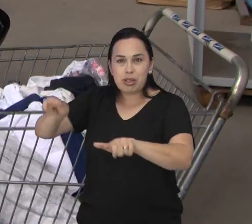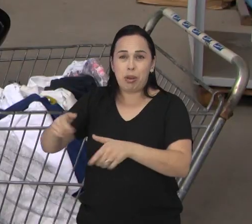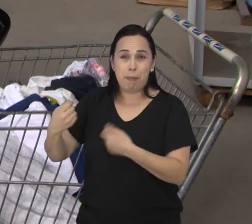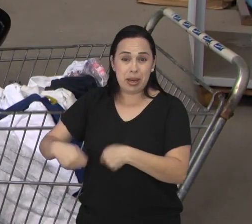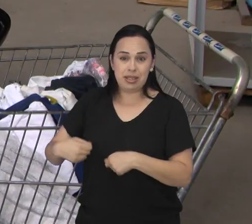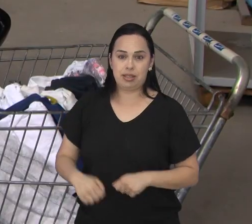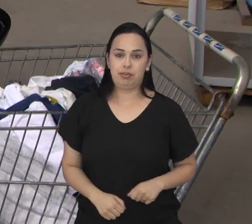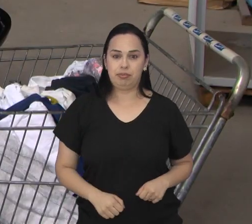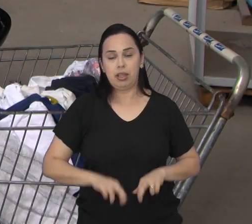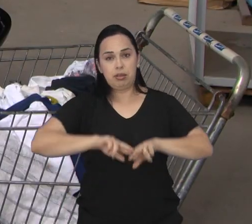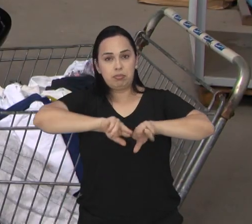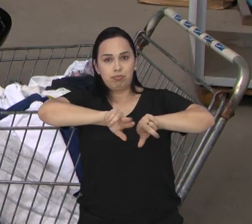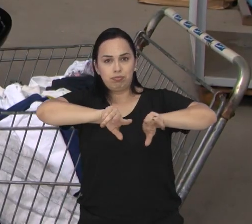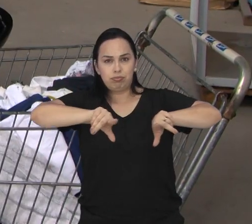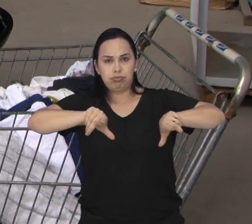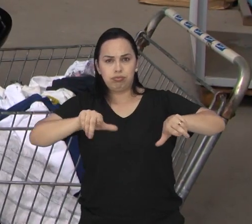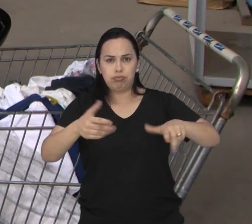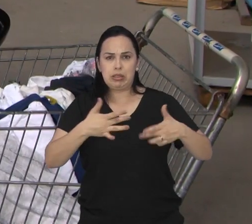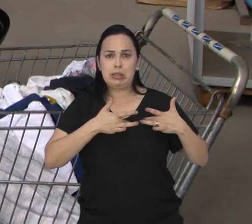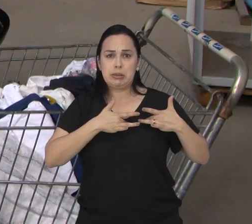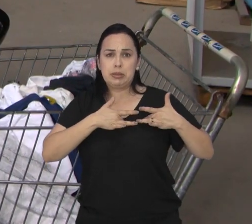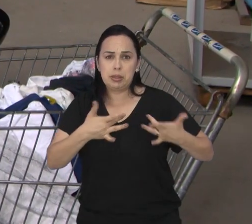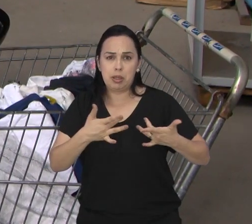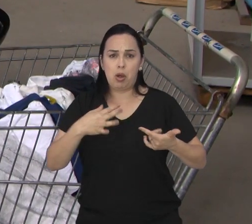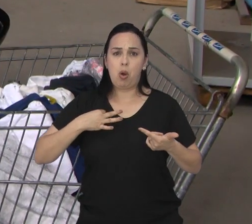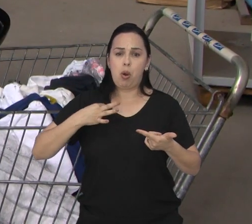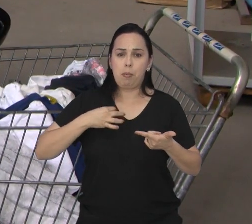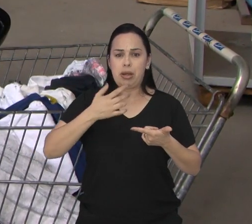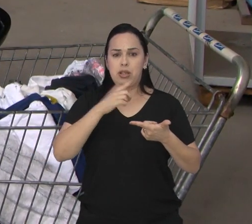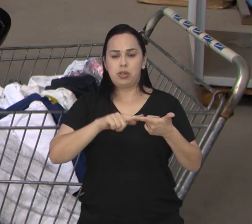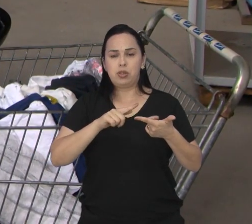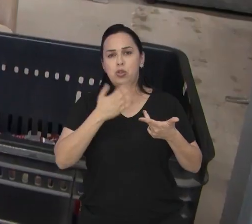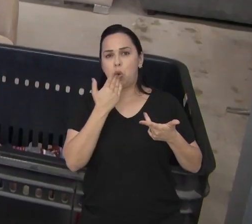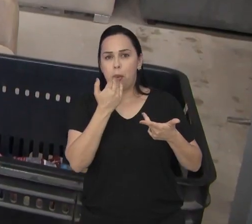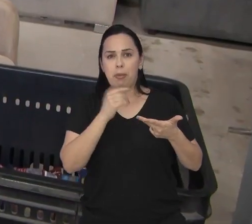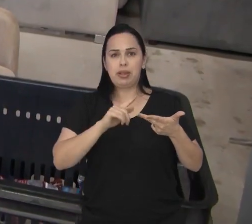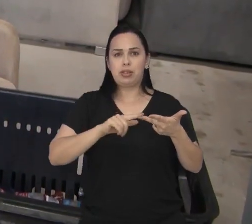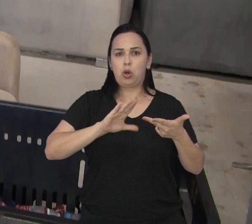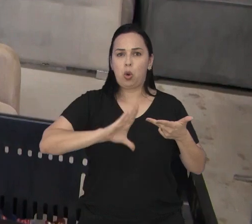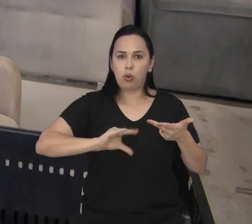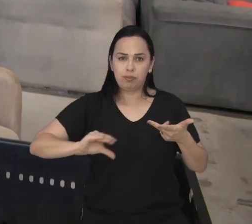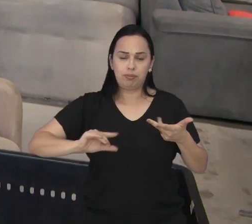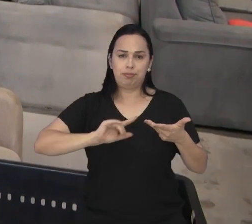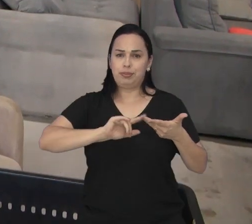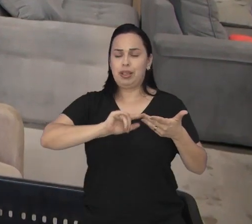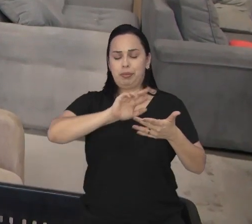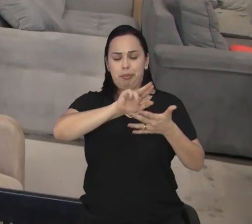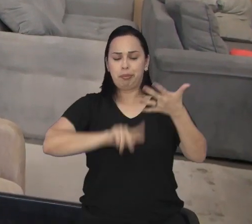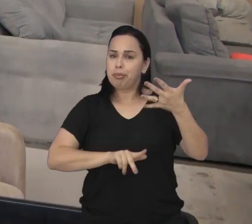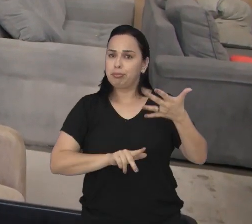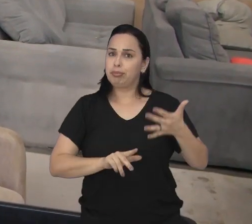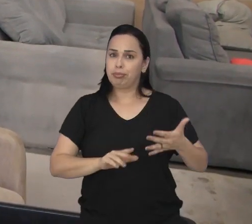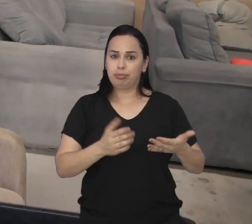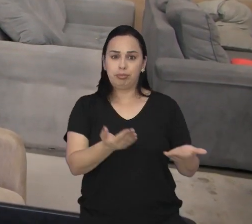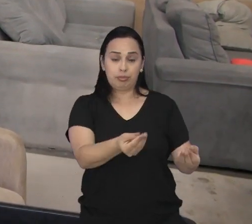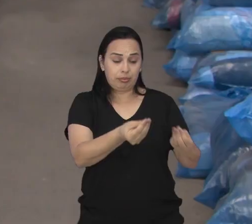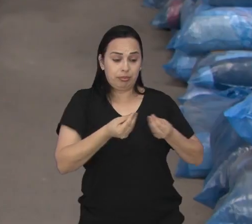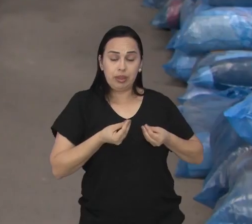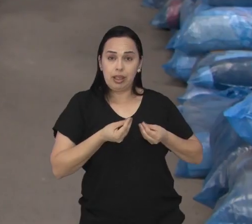precisa. O local recebe diversas doações diárias, de roupas, alimentos, colchões